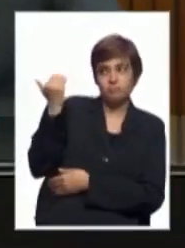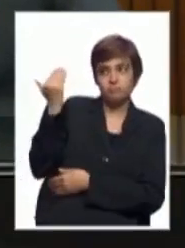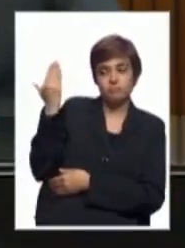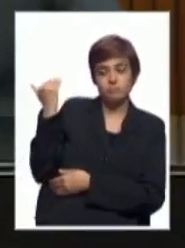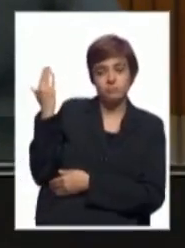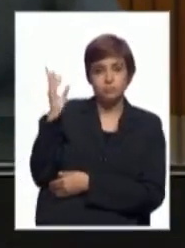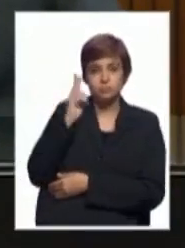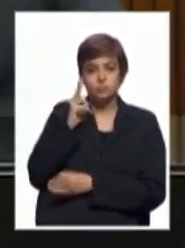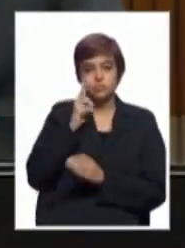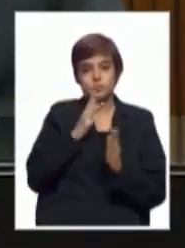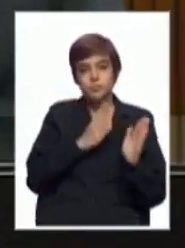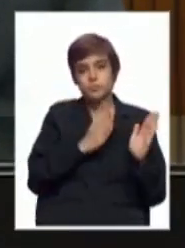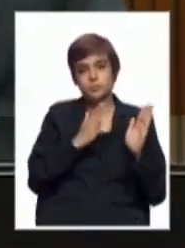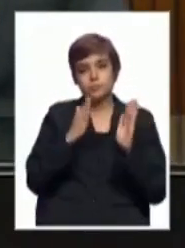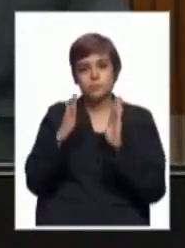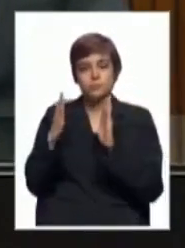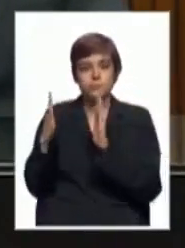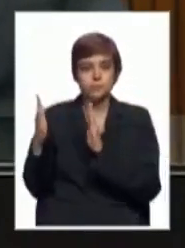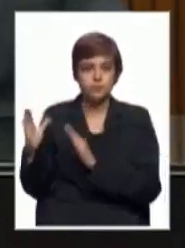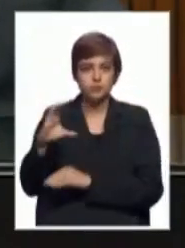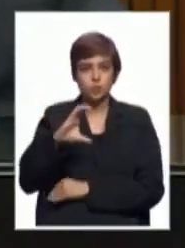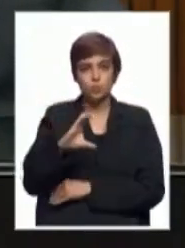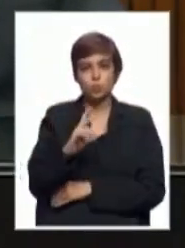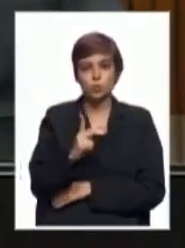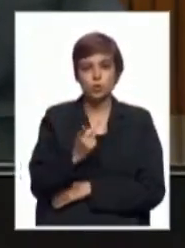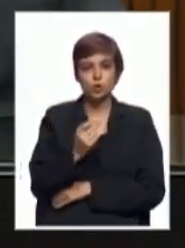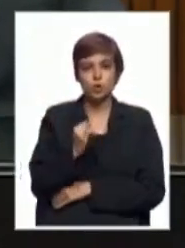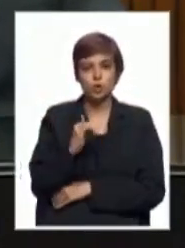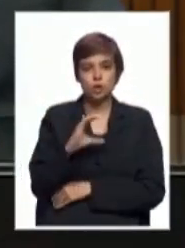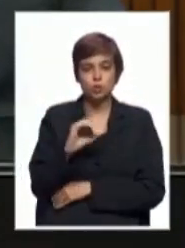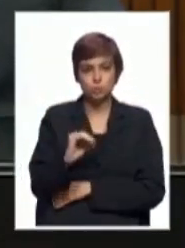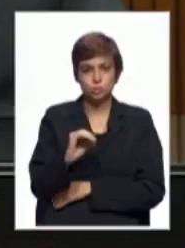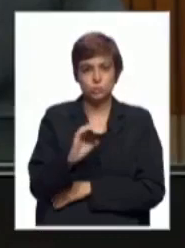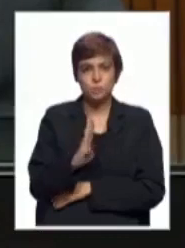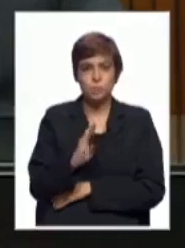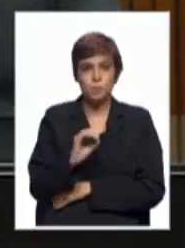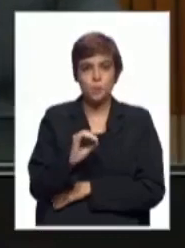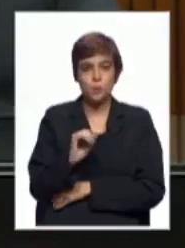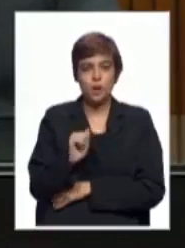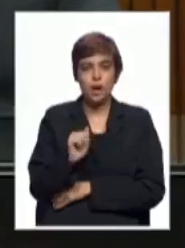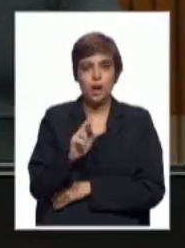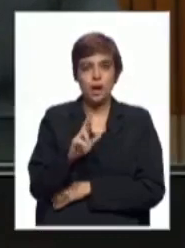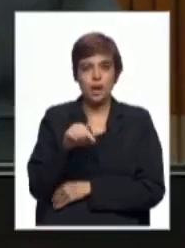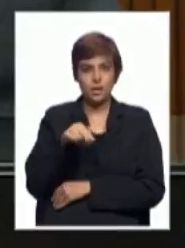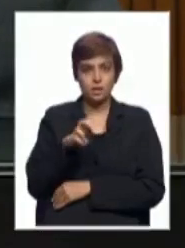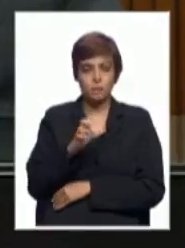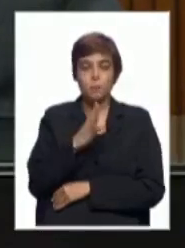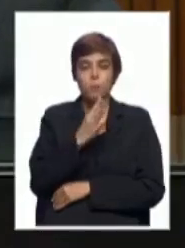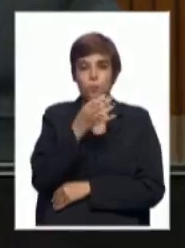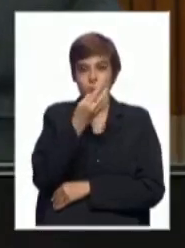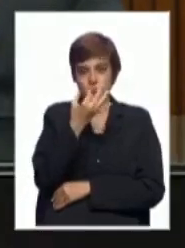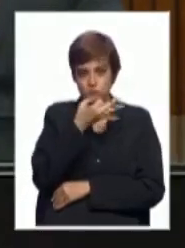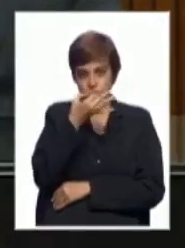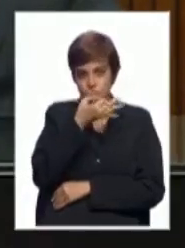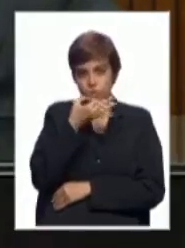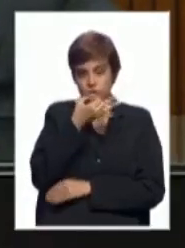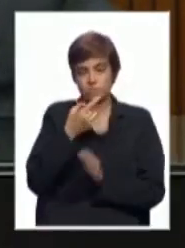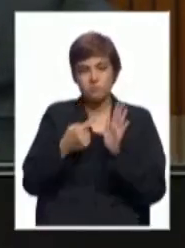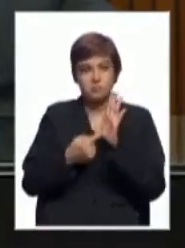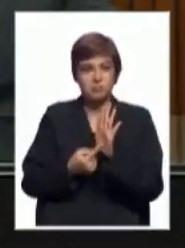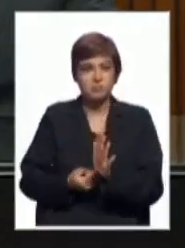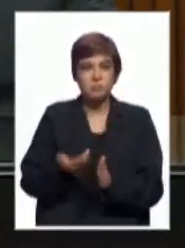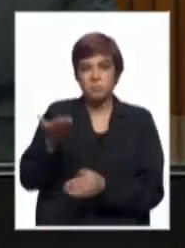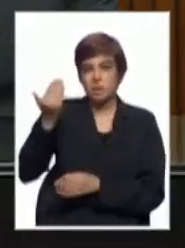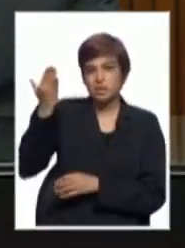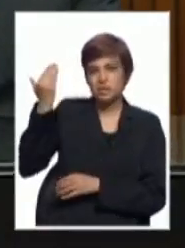ele fez a Chico Buarque, é uma música de Chico Buarque, que faz alusão à superação do período da ditadura